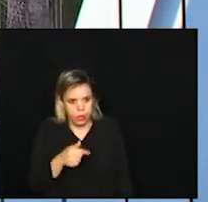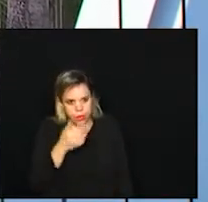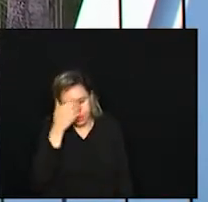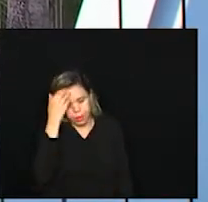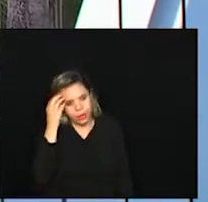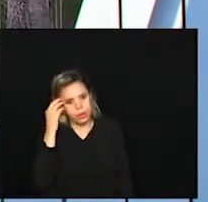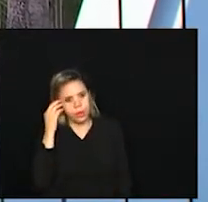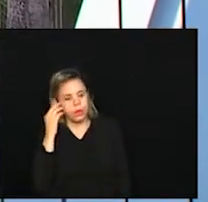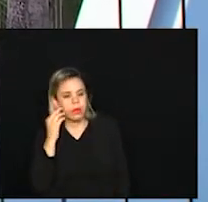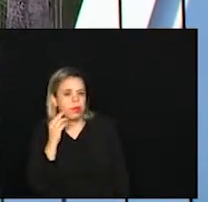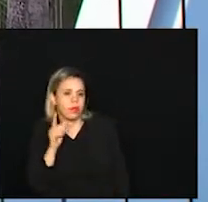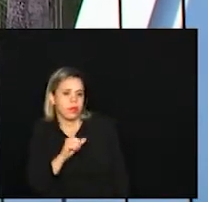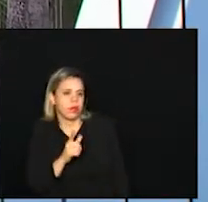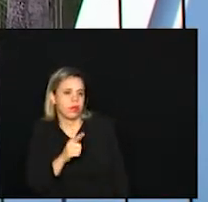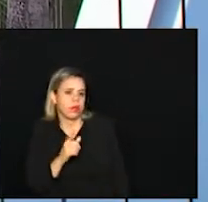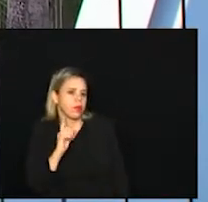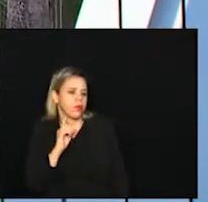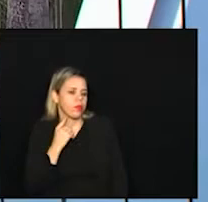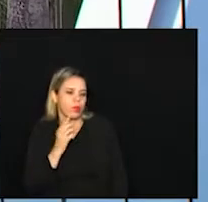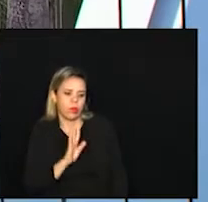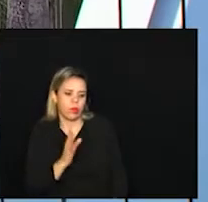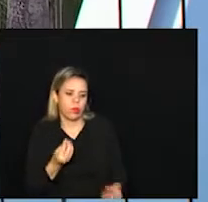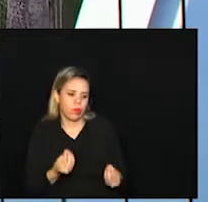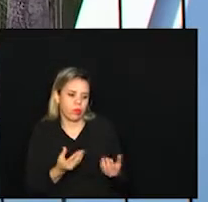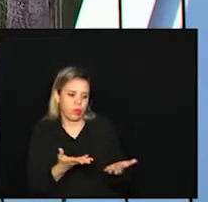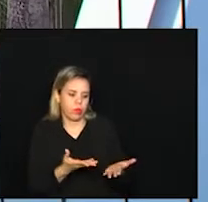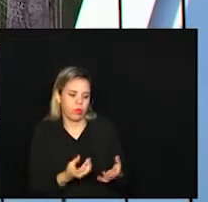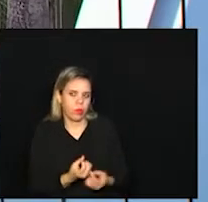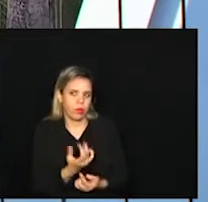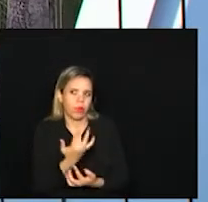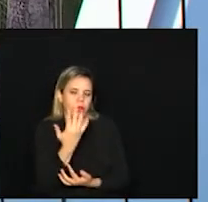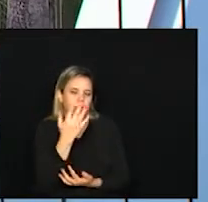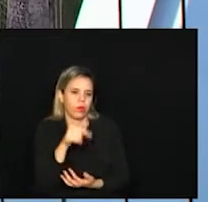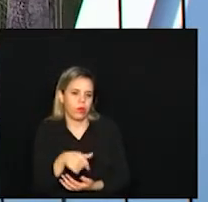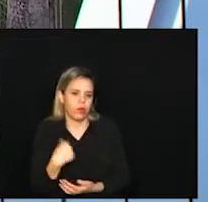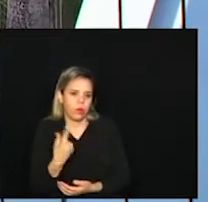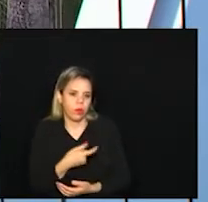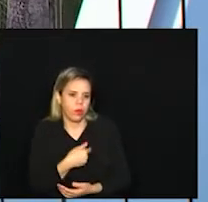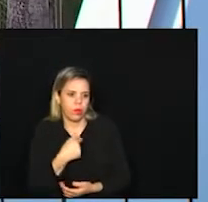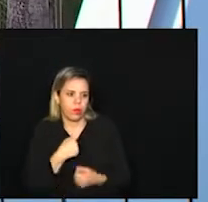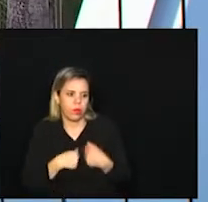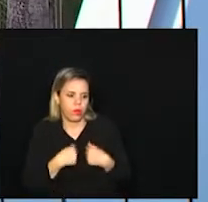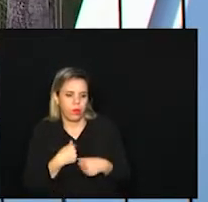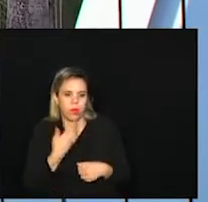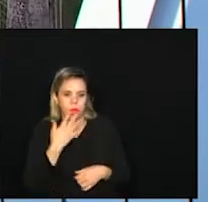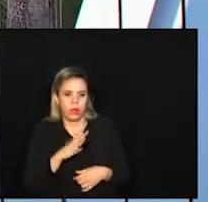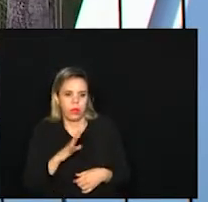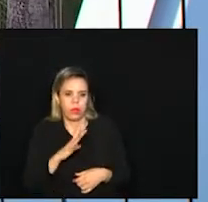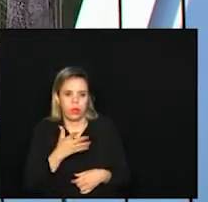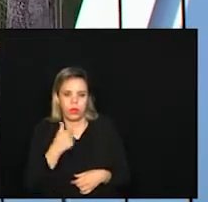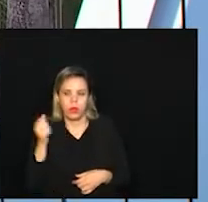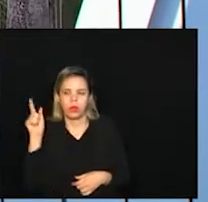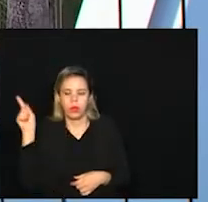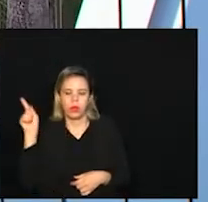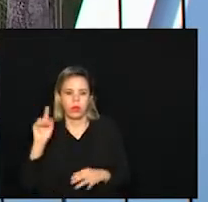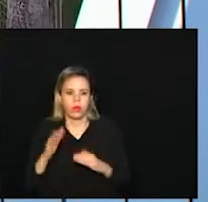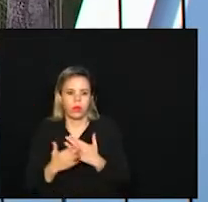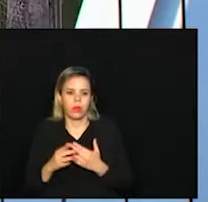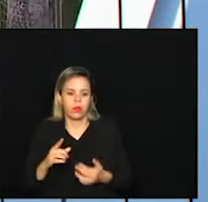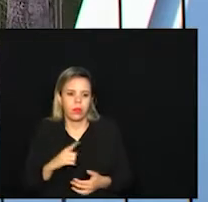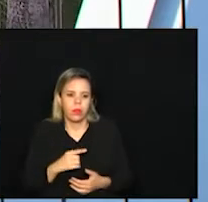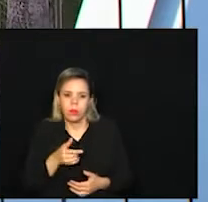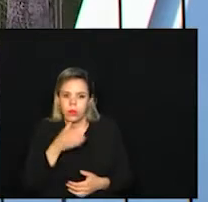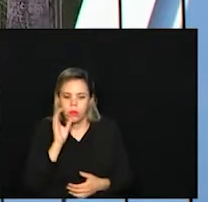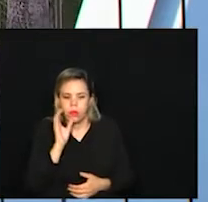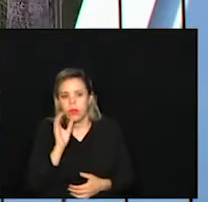ela evidente que não estaria em condições aqui de para que a gente desce banho nas crianças mas está melhor do que a água que a gente